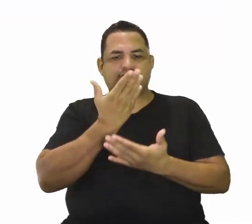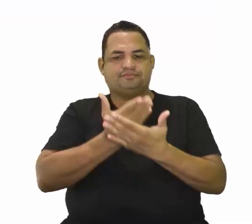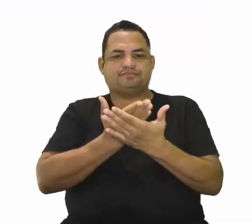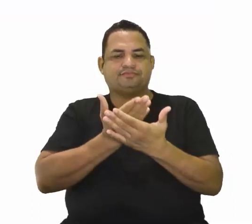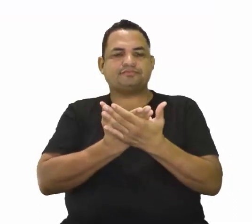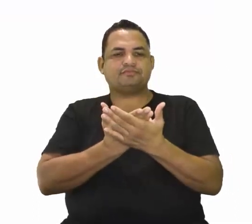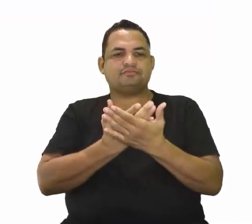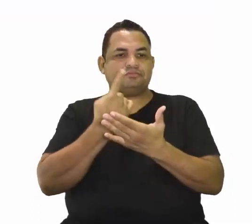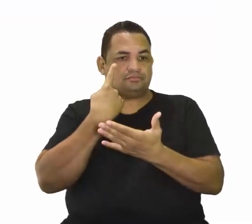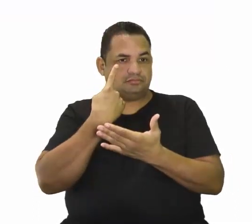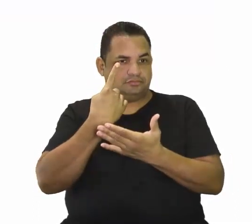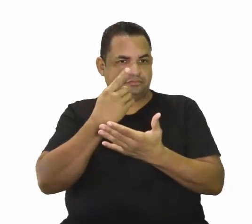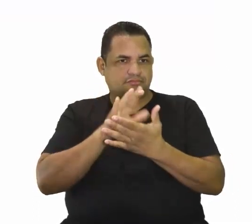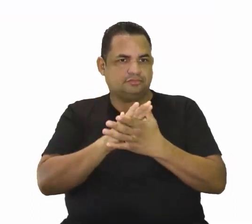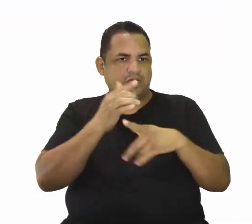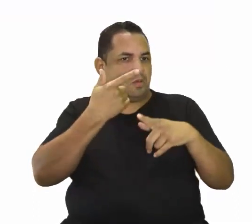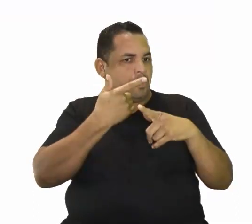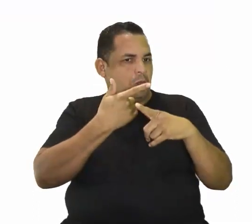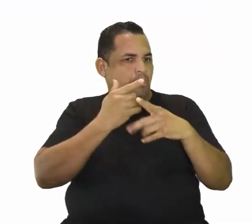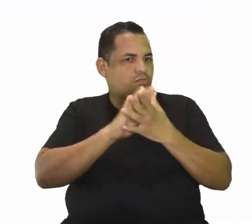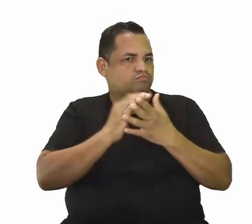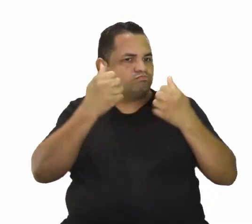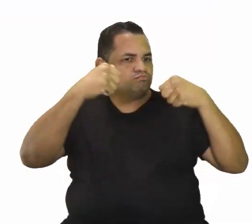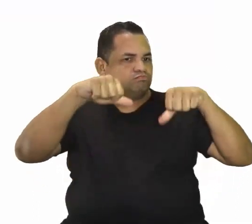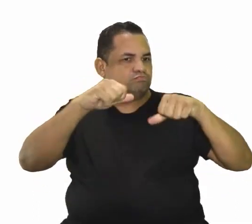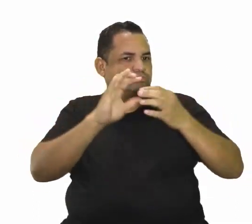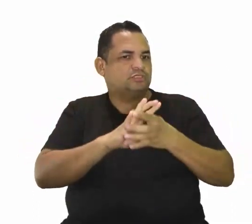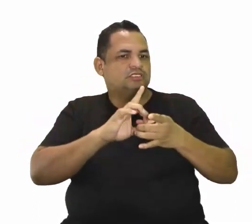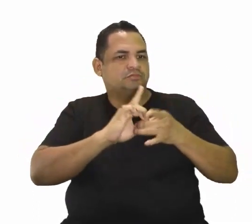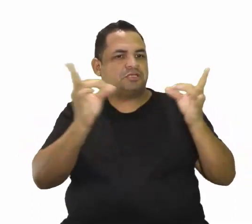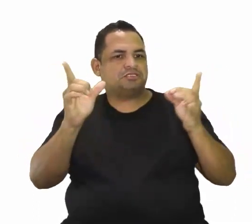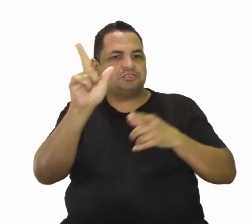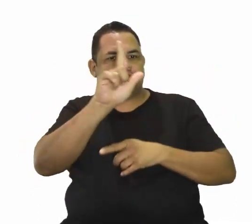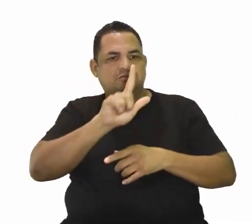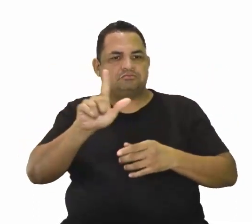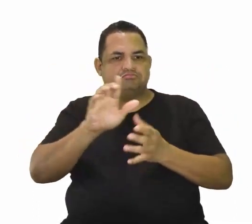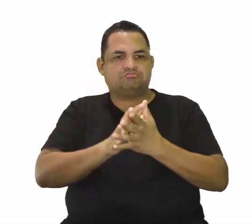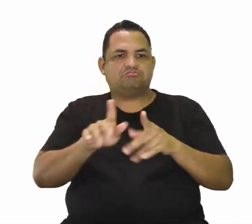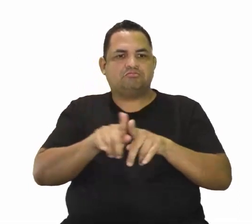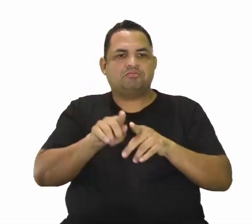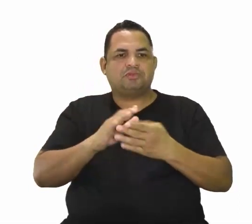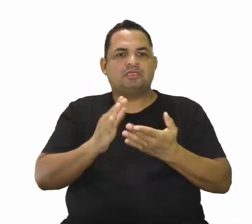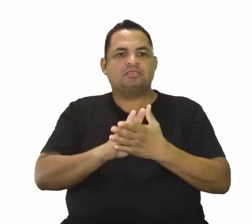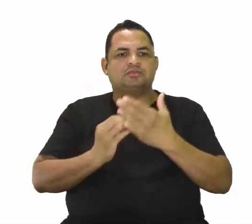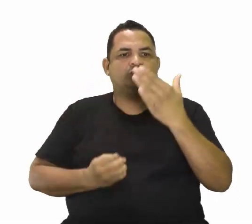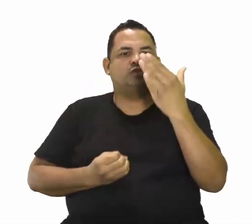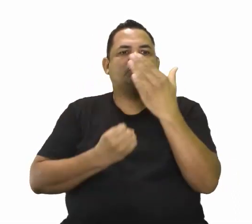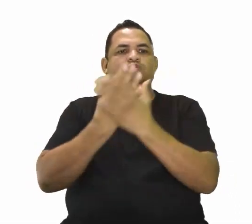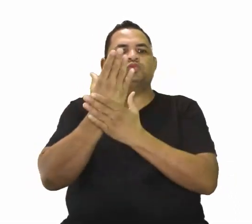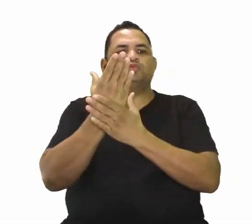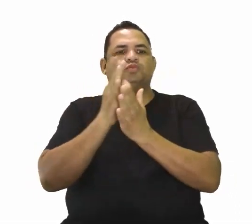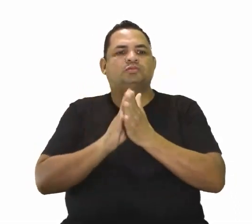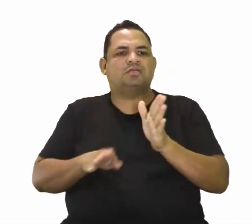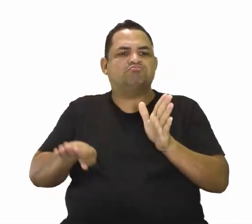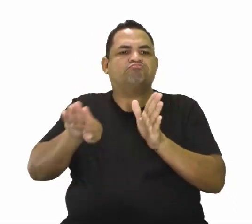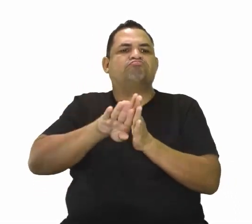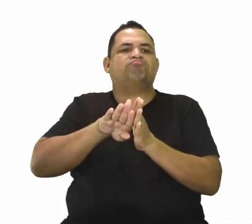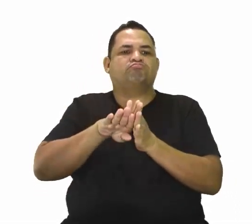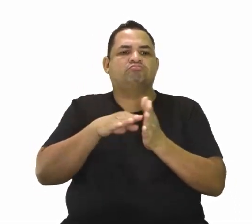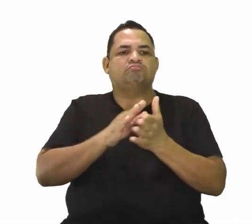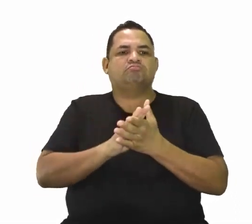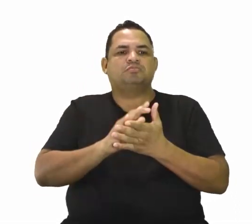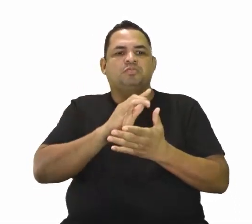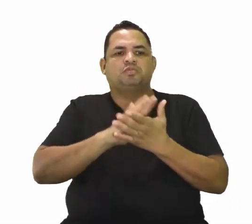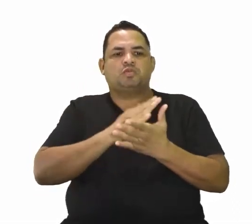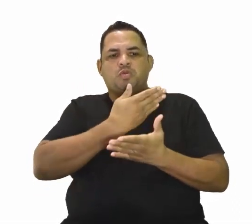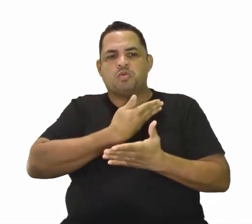aula a crise das democracias liberais e o surgimento, a chegada, a ascensão